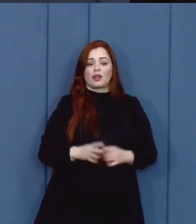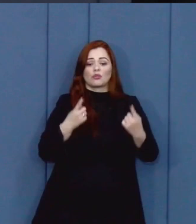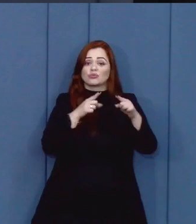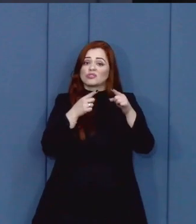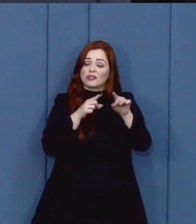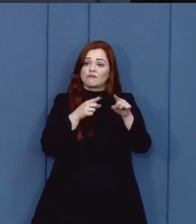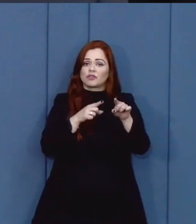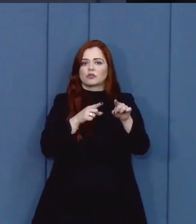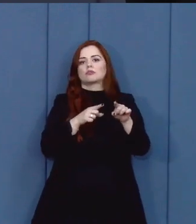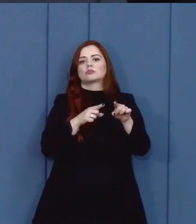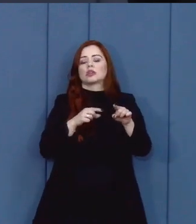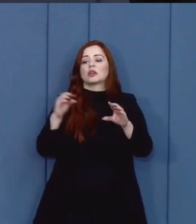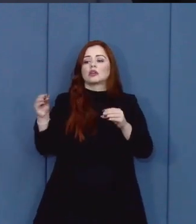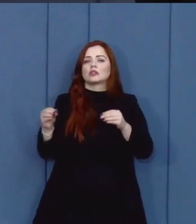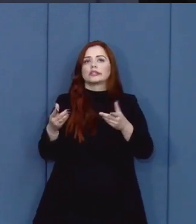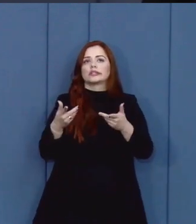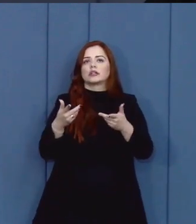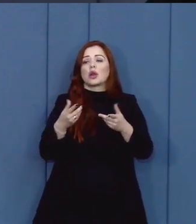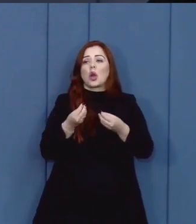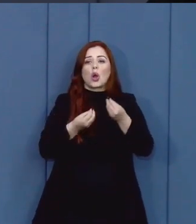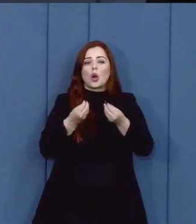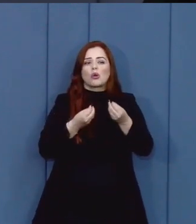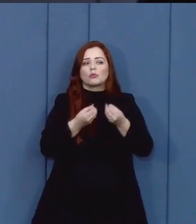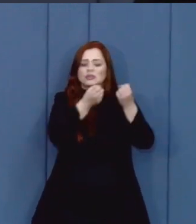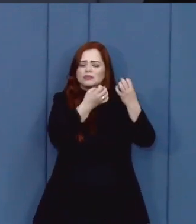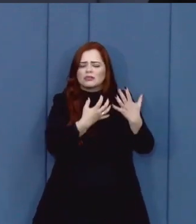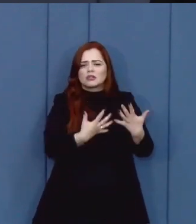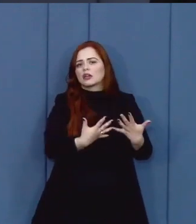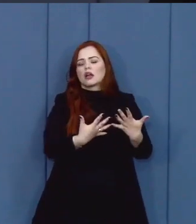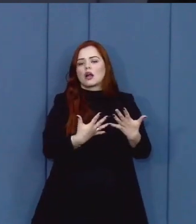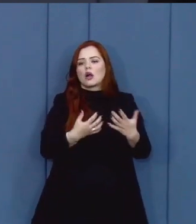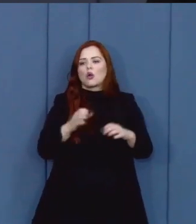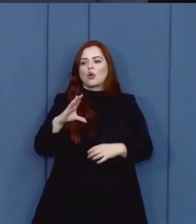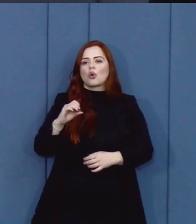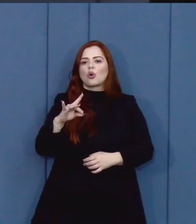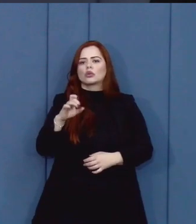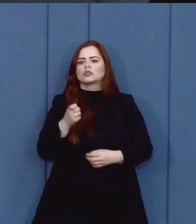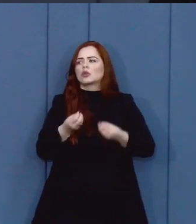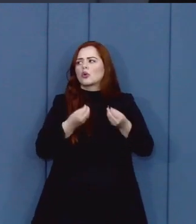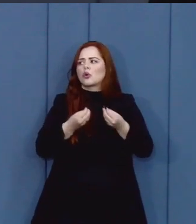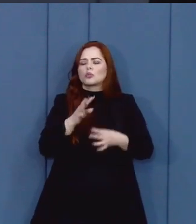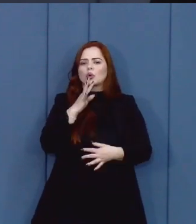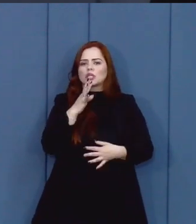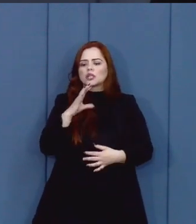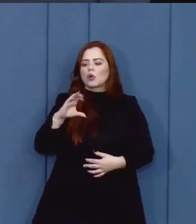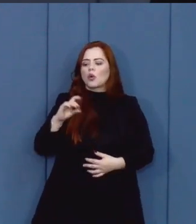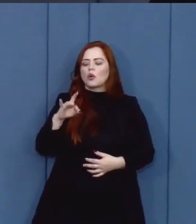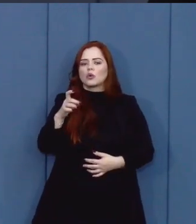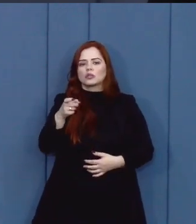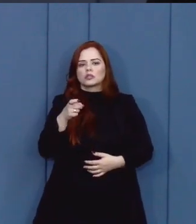um desafio, né, que você trouxe, Guilherme, que é como desmistificar o Codex, né? Como o consumidor deve conhecer o Codex.